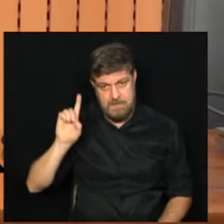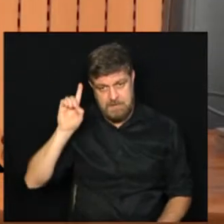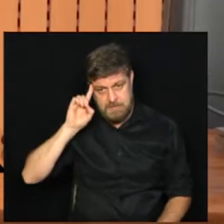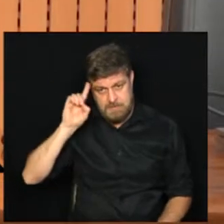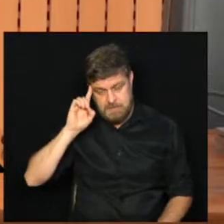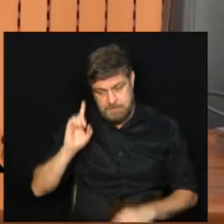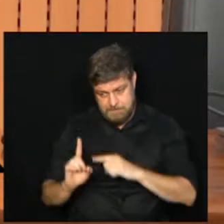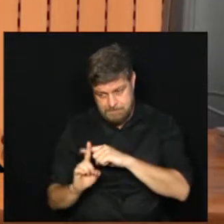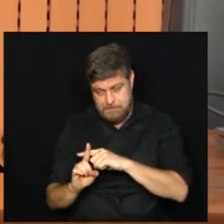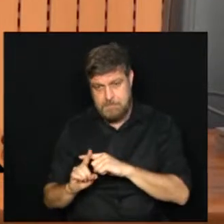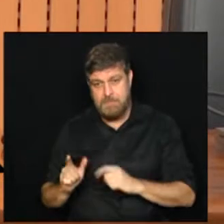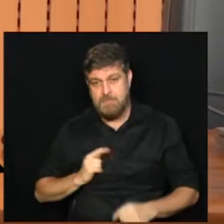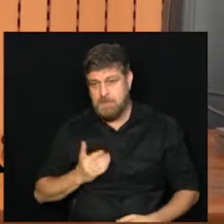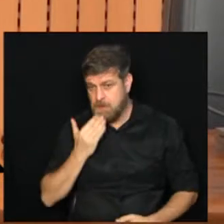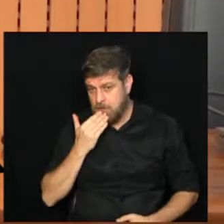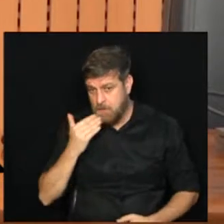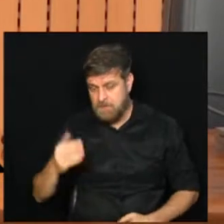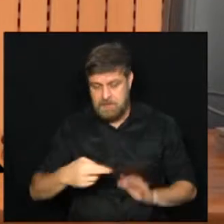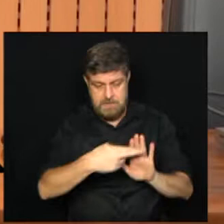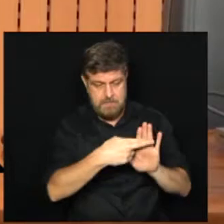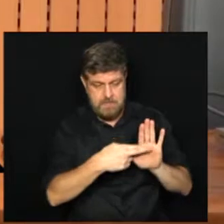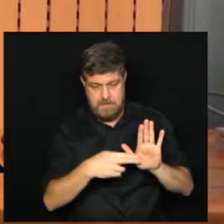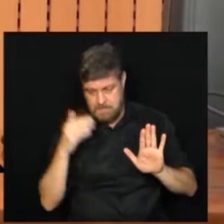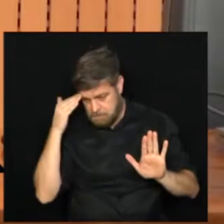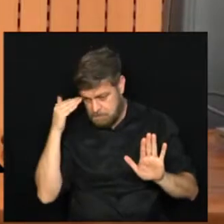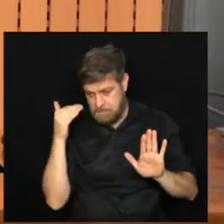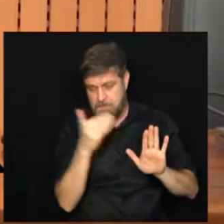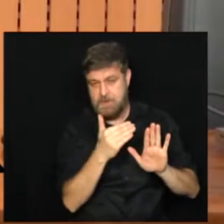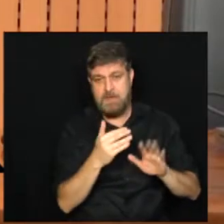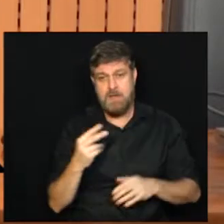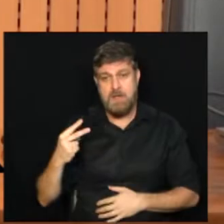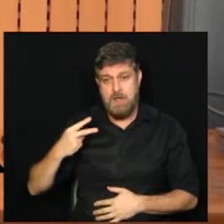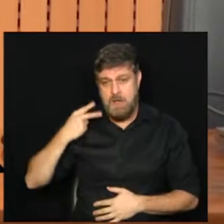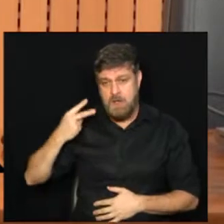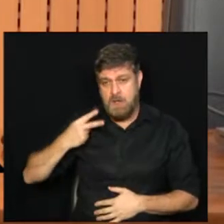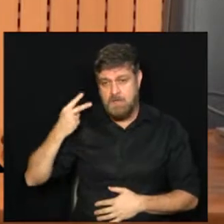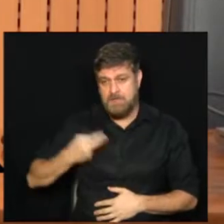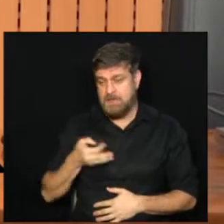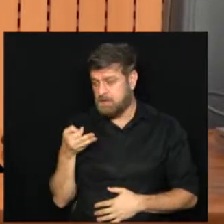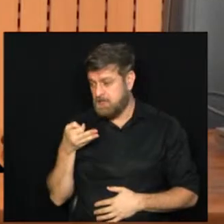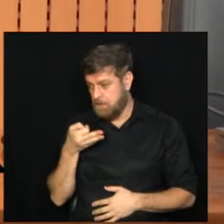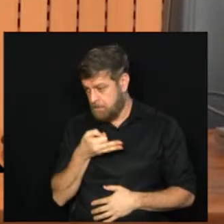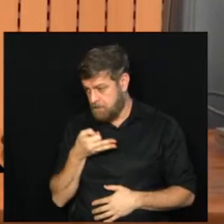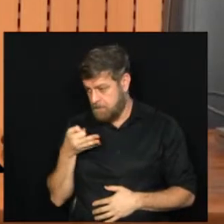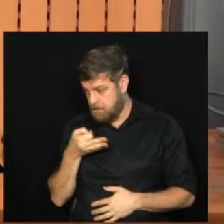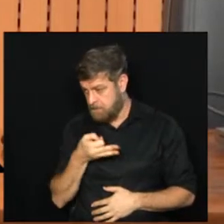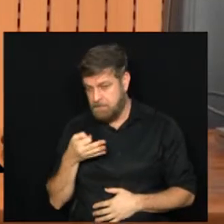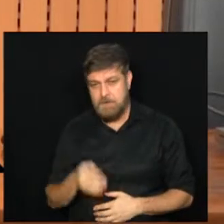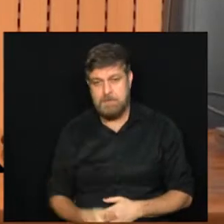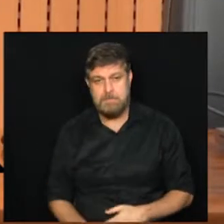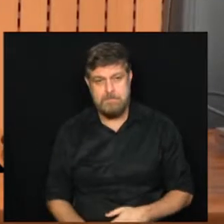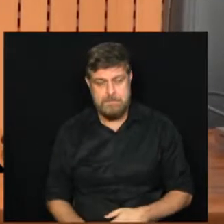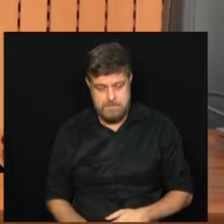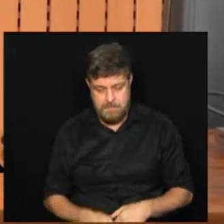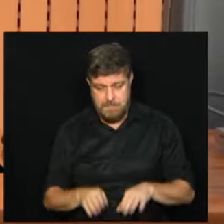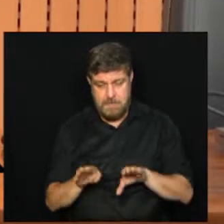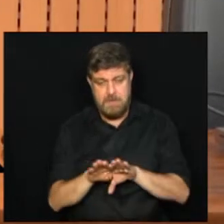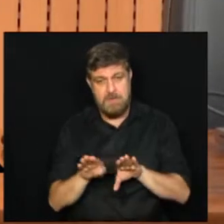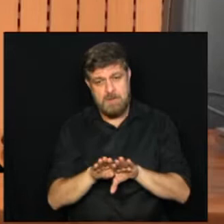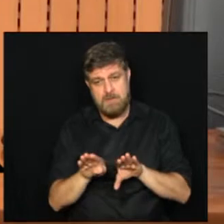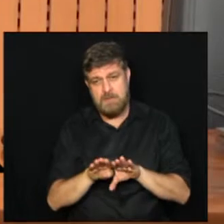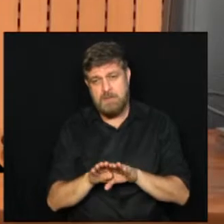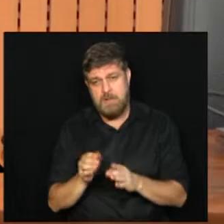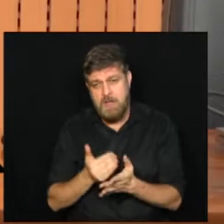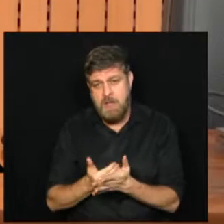para cumprir o regimento, possam se manifestar a respeito dessa primeira deliberação e também fazer a